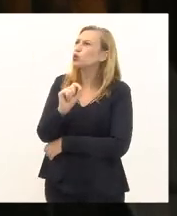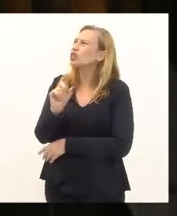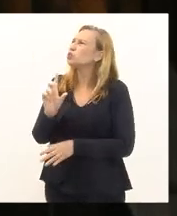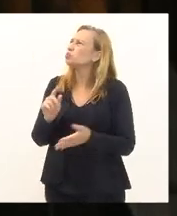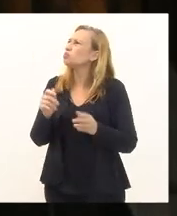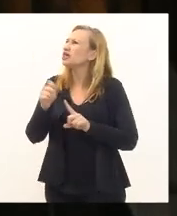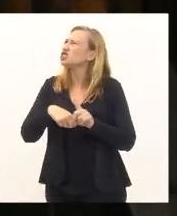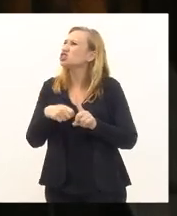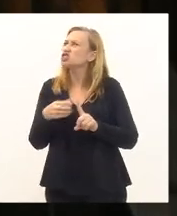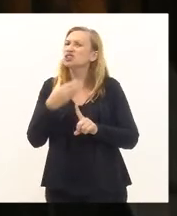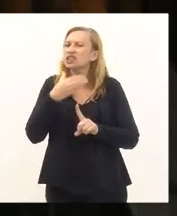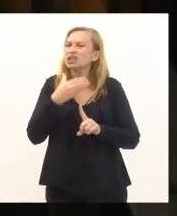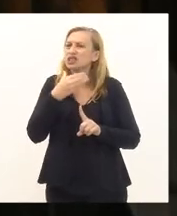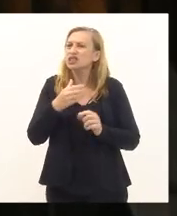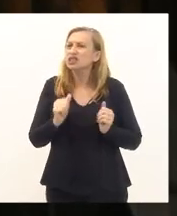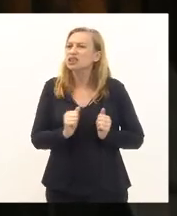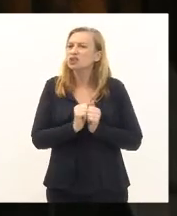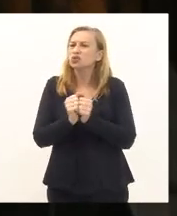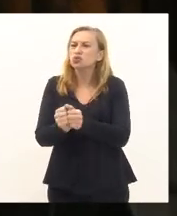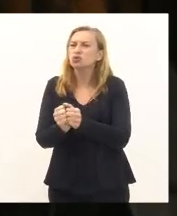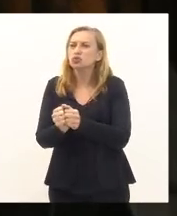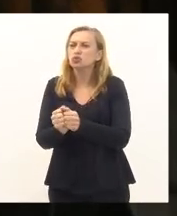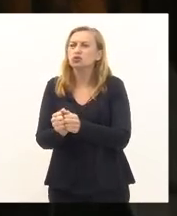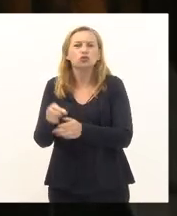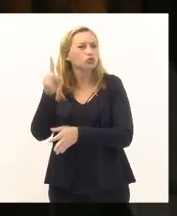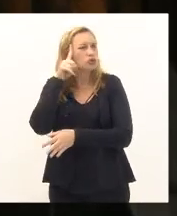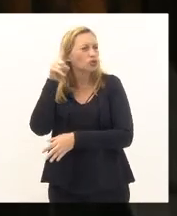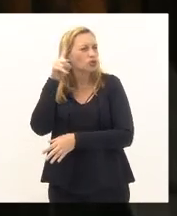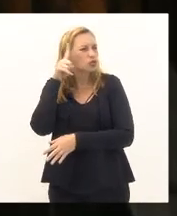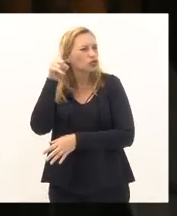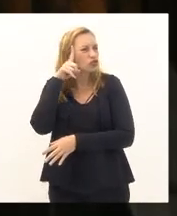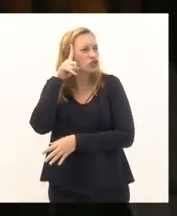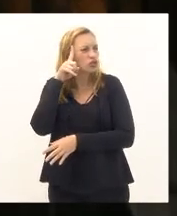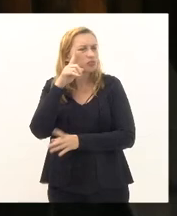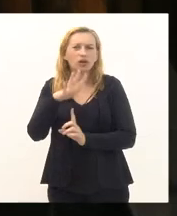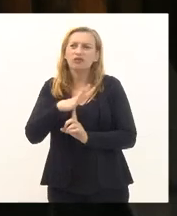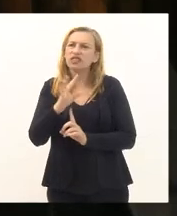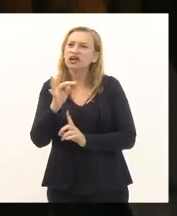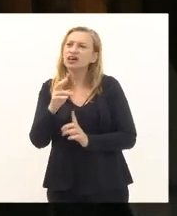dezembro, em levar os alunos para ir todos os dias para uma feira literária?